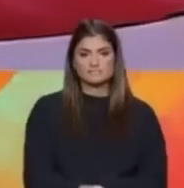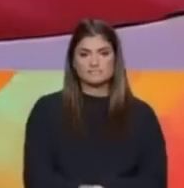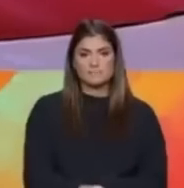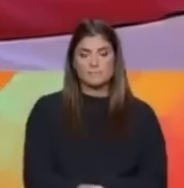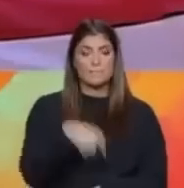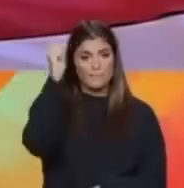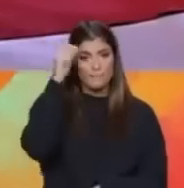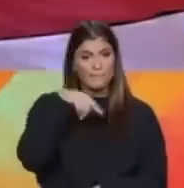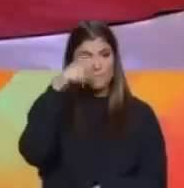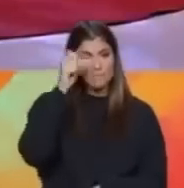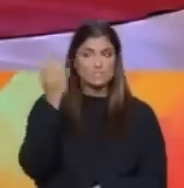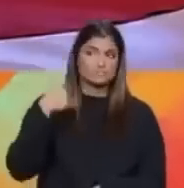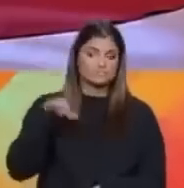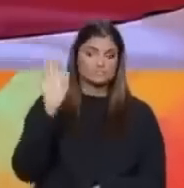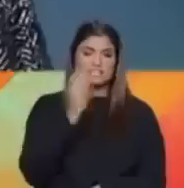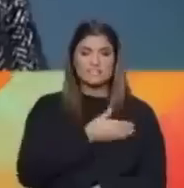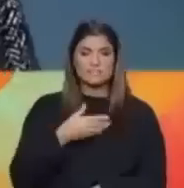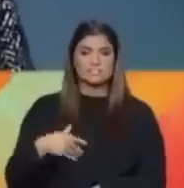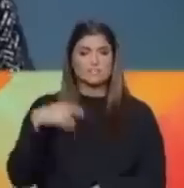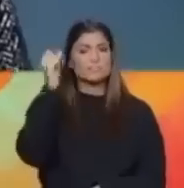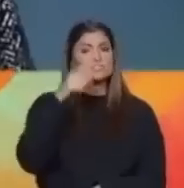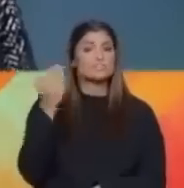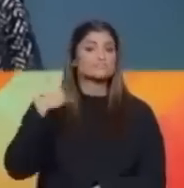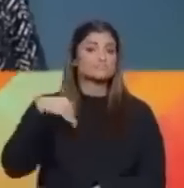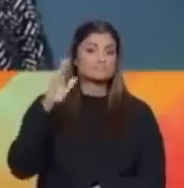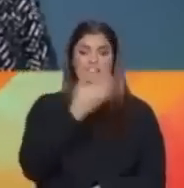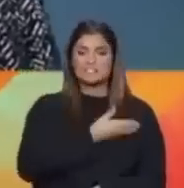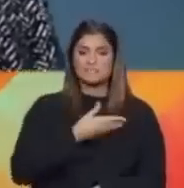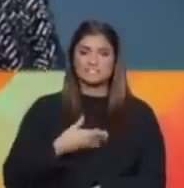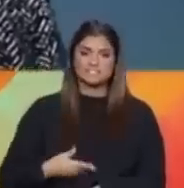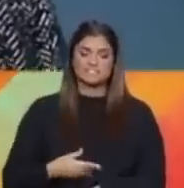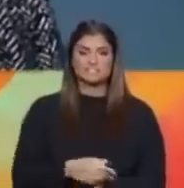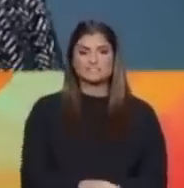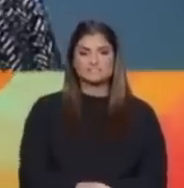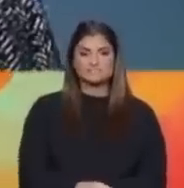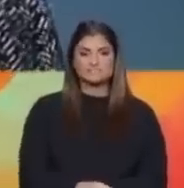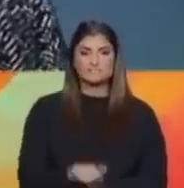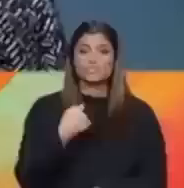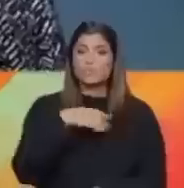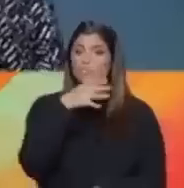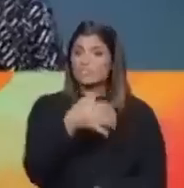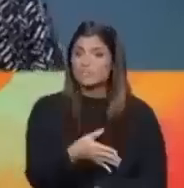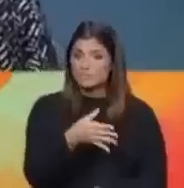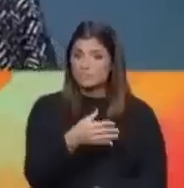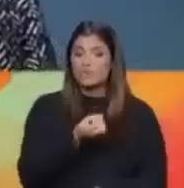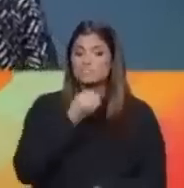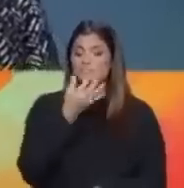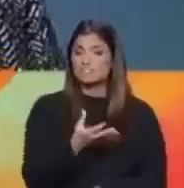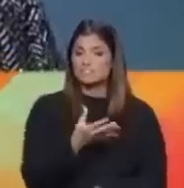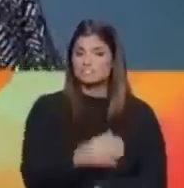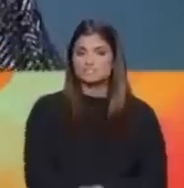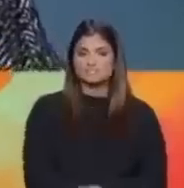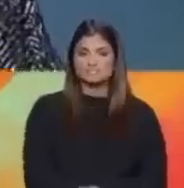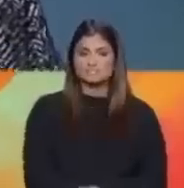É uma história de antigamente, é uma história de antigamente. Eu digo com